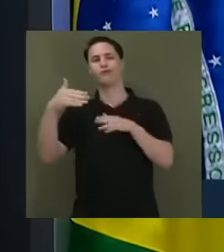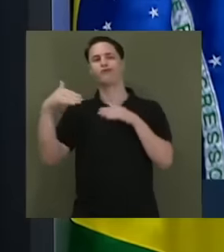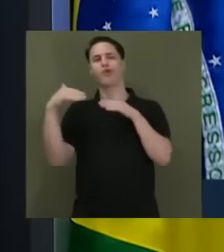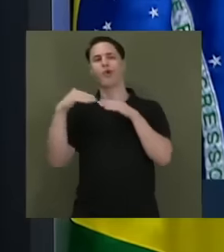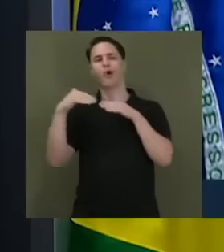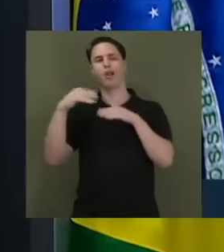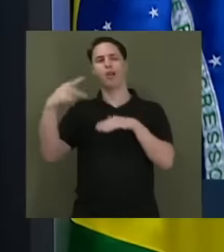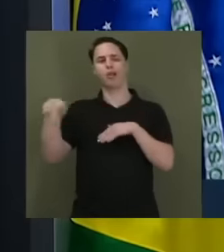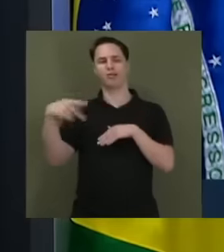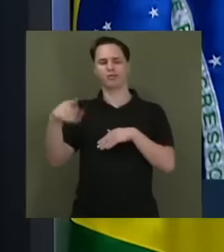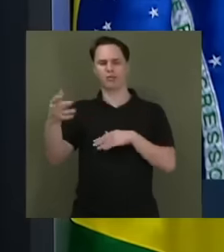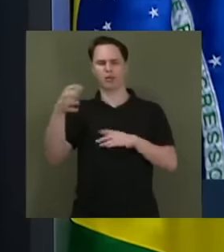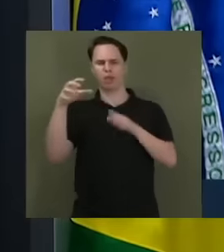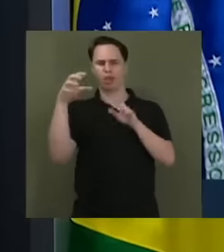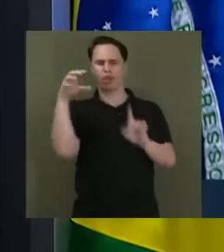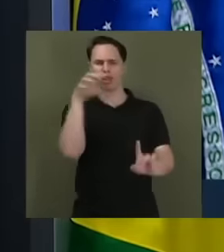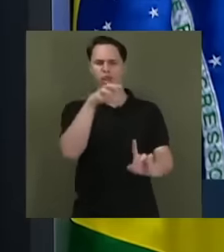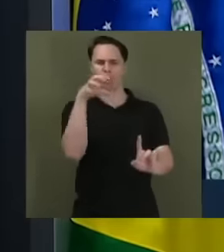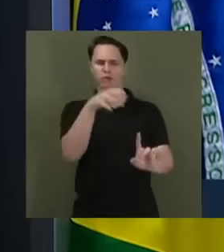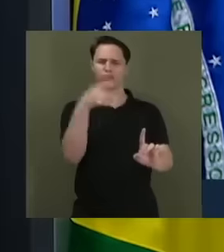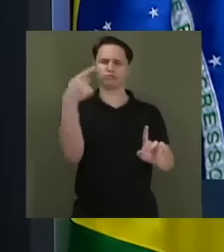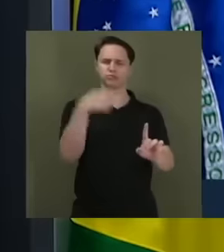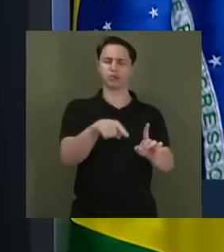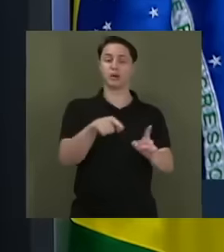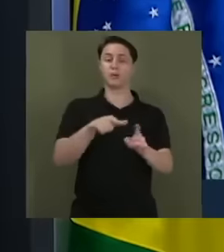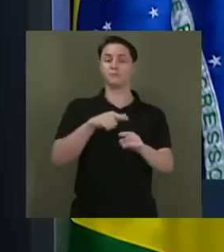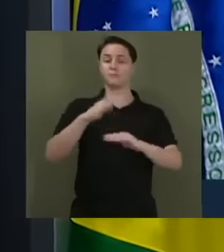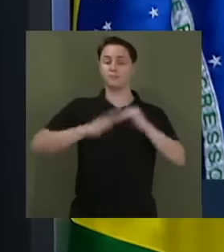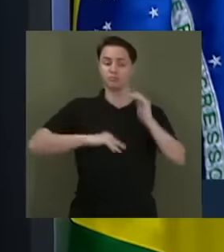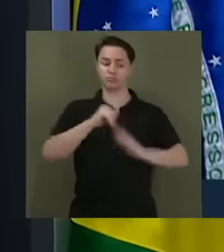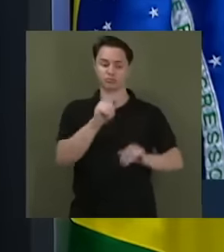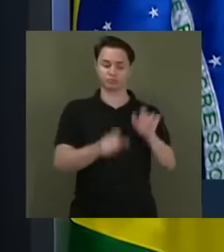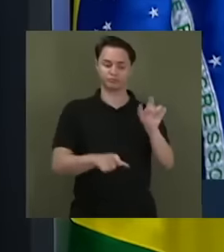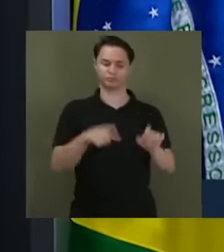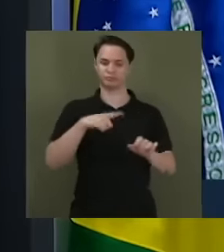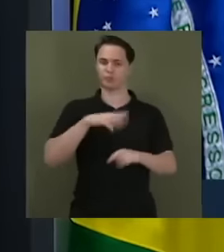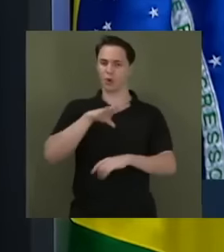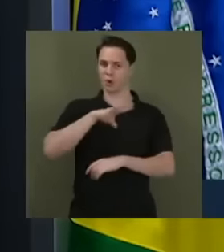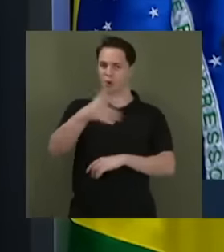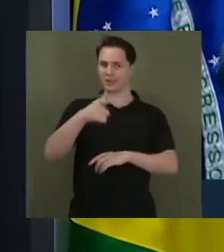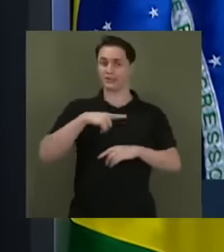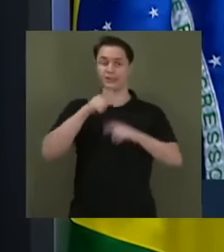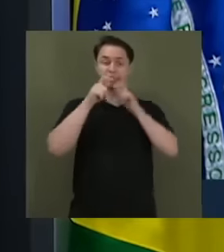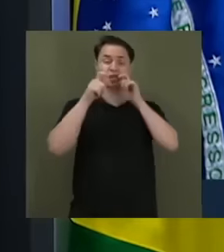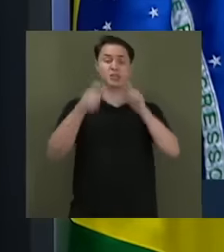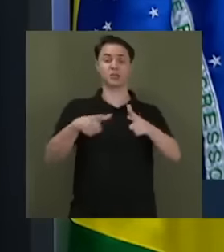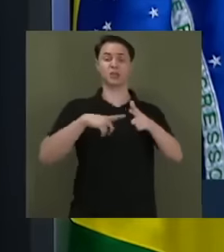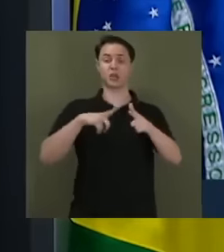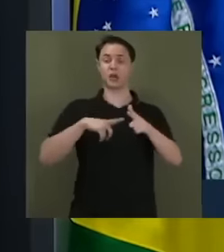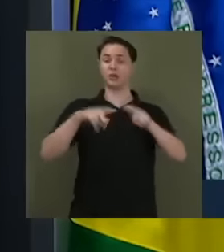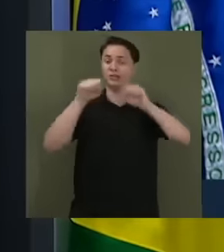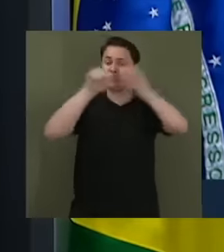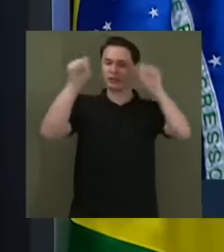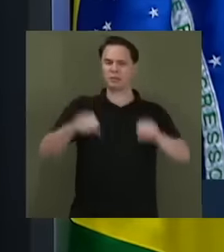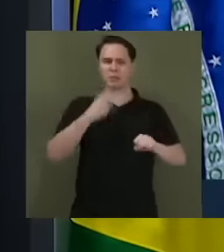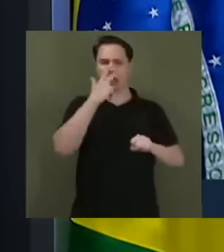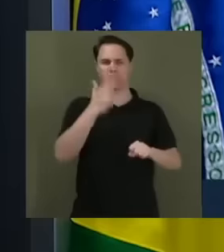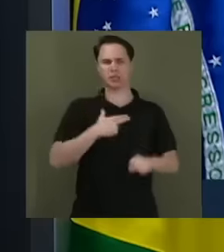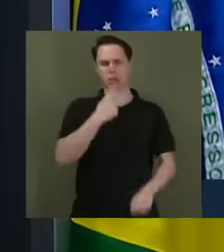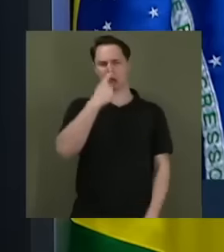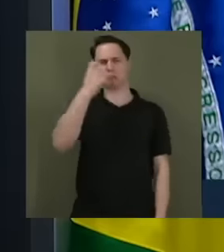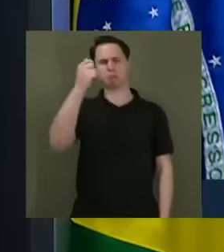intimidar e perseguir veículos e profissionais que tem coragem de criticar um sistema apodrecido